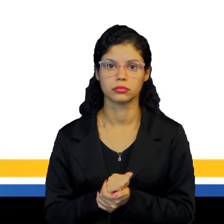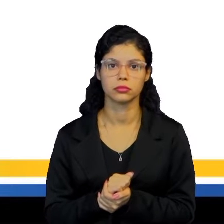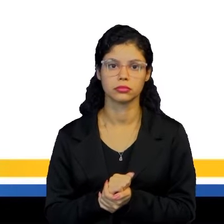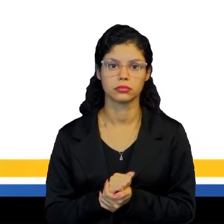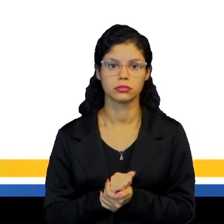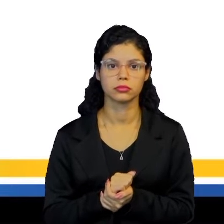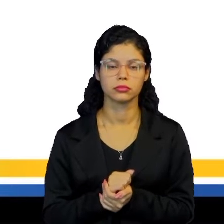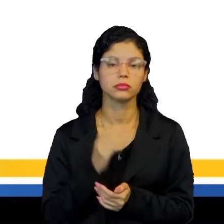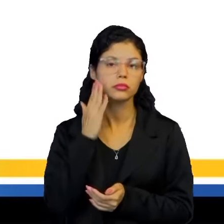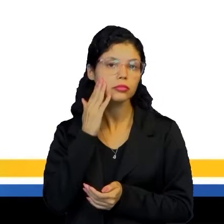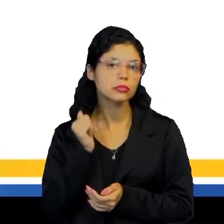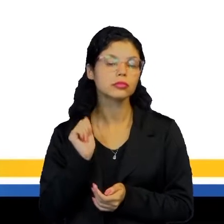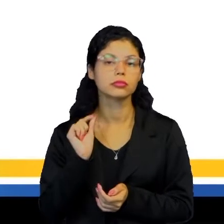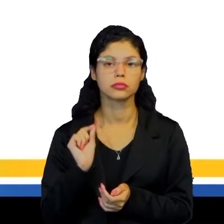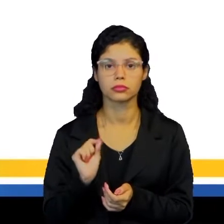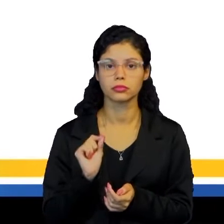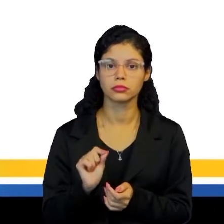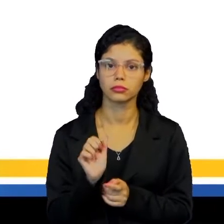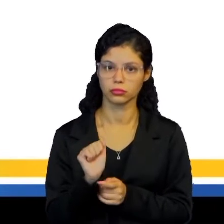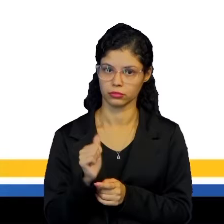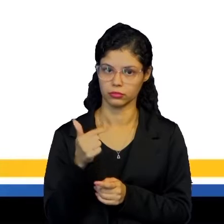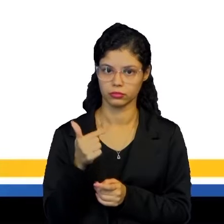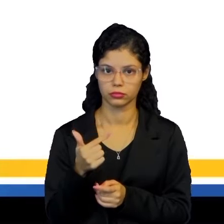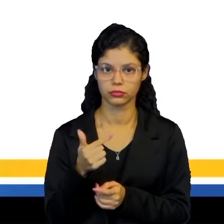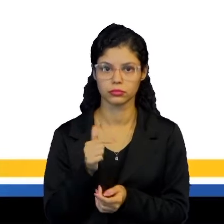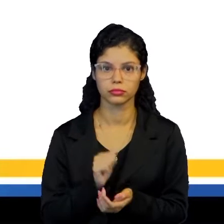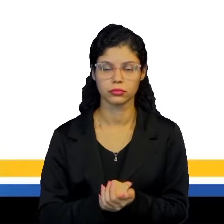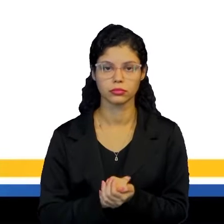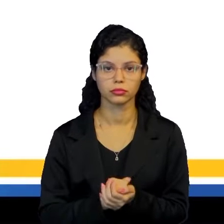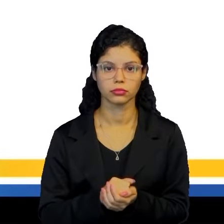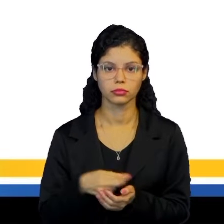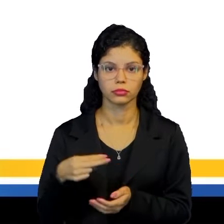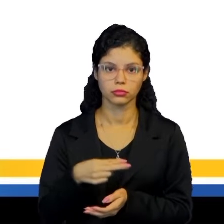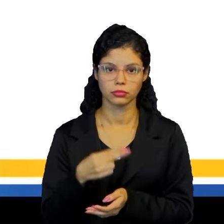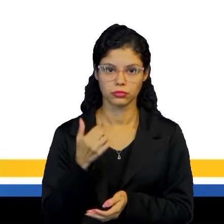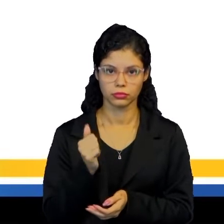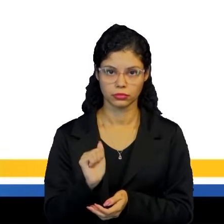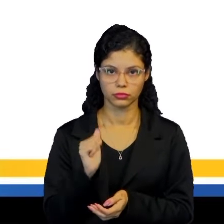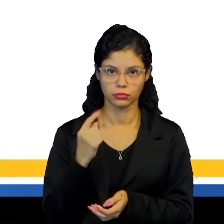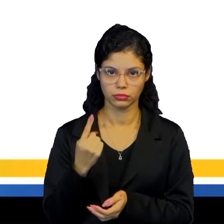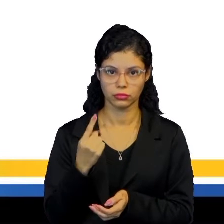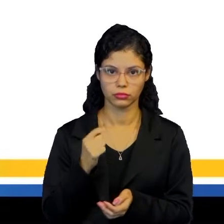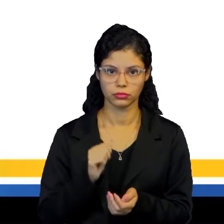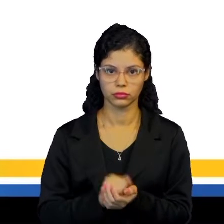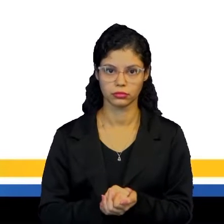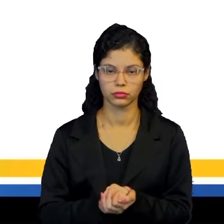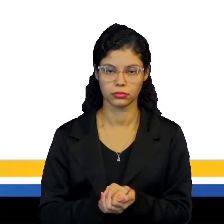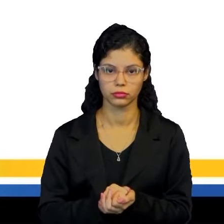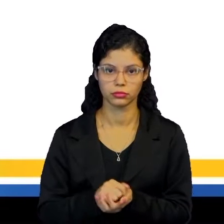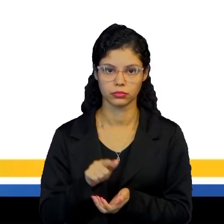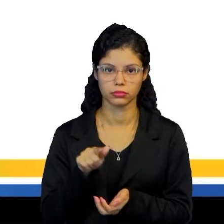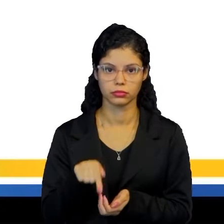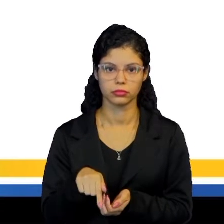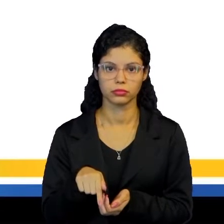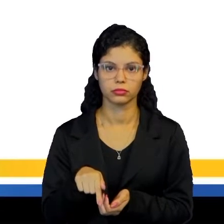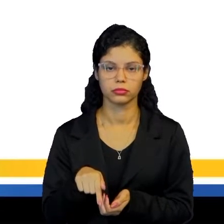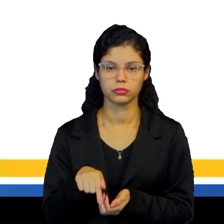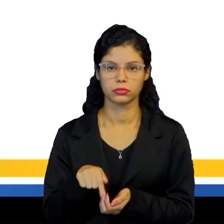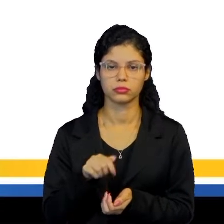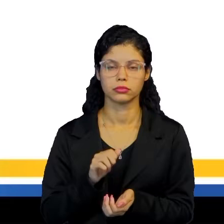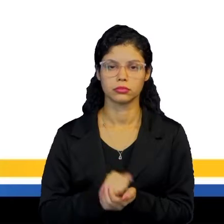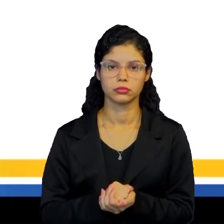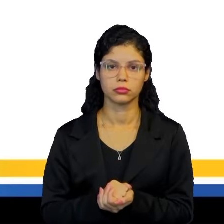fórmulas. Sabendo que o A2 é igual a 1 e que, tá? Vezes